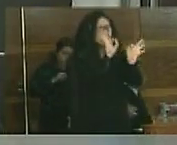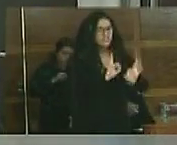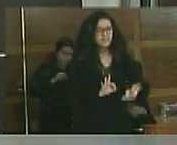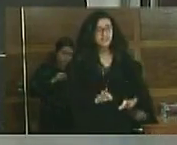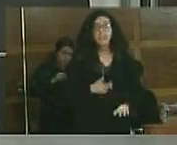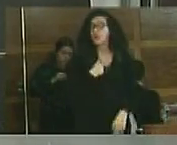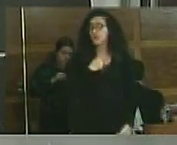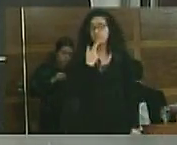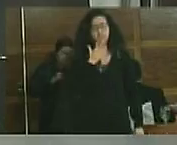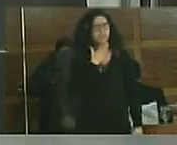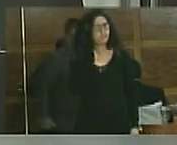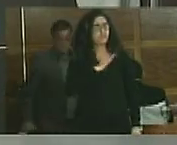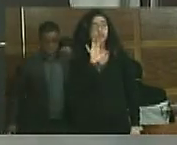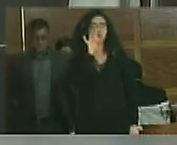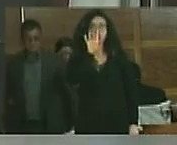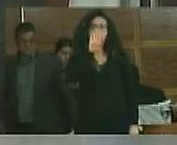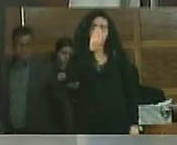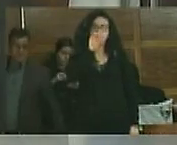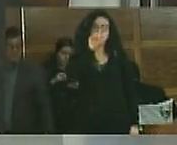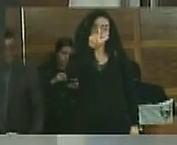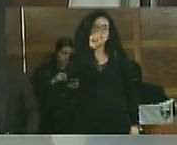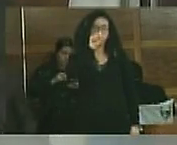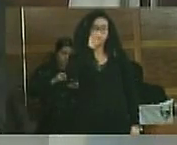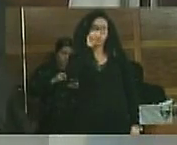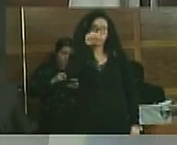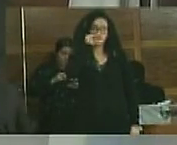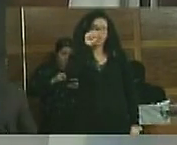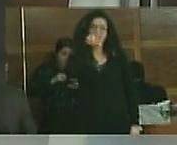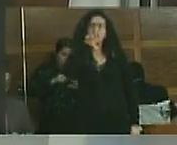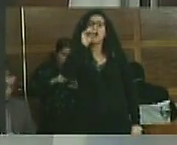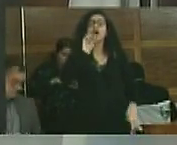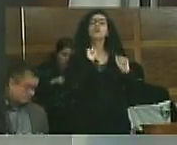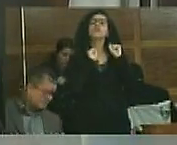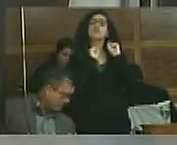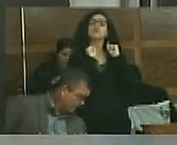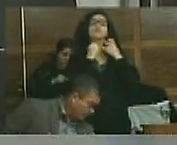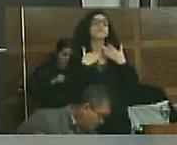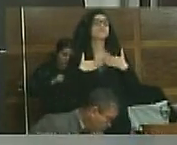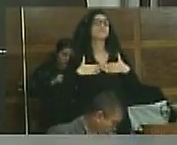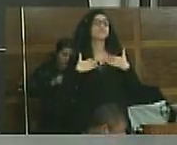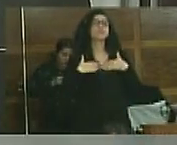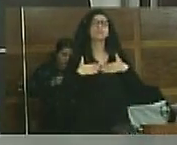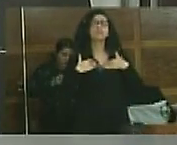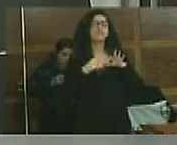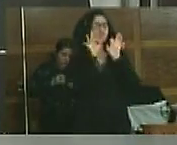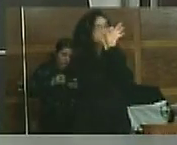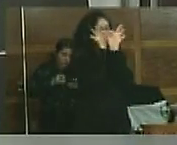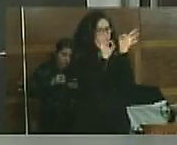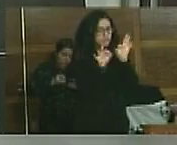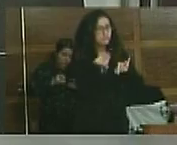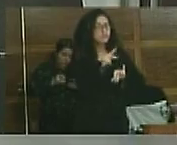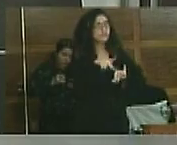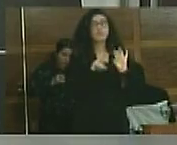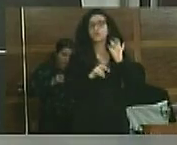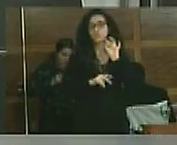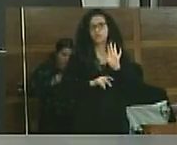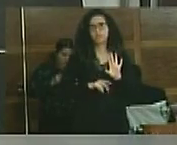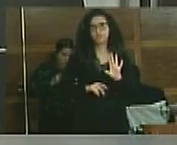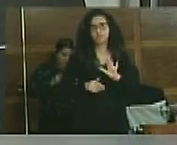com tranquilidade, só o Bolsonaro que pode dar esse choque de ordem. Só ele pode dar esse choque de